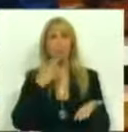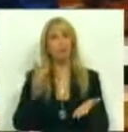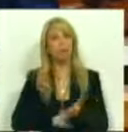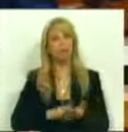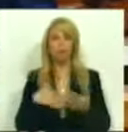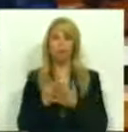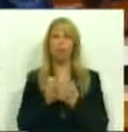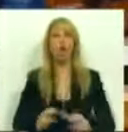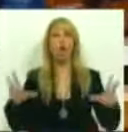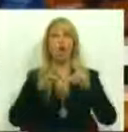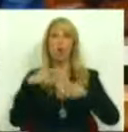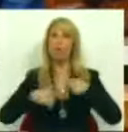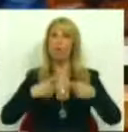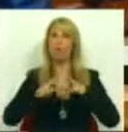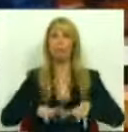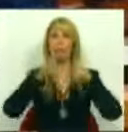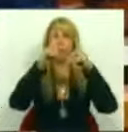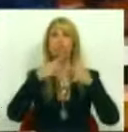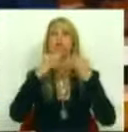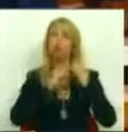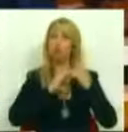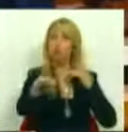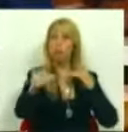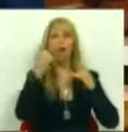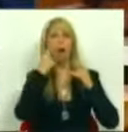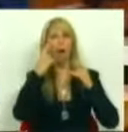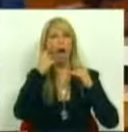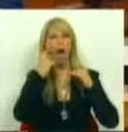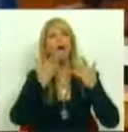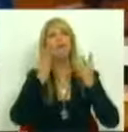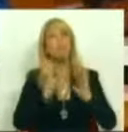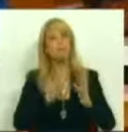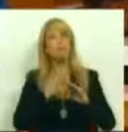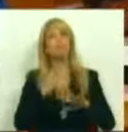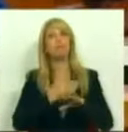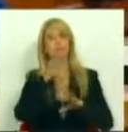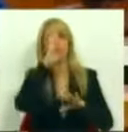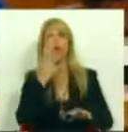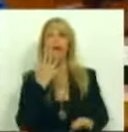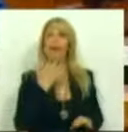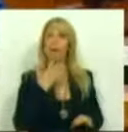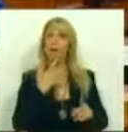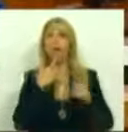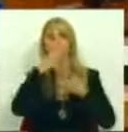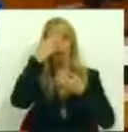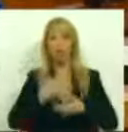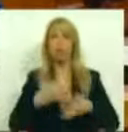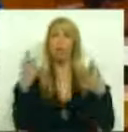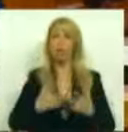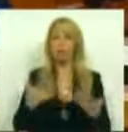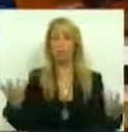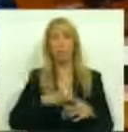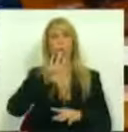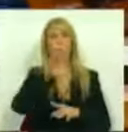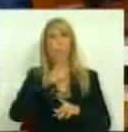de crescimento sustentável e duradouro exige rigor e disciplina orçamental. E a um país que está sob